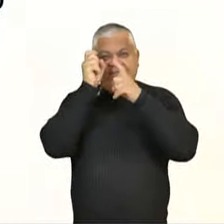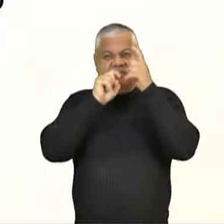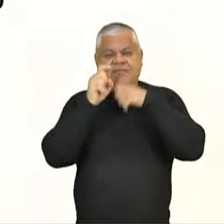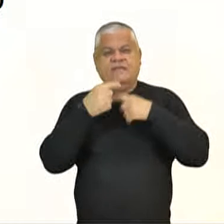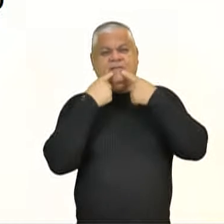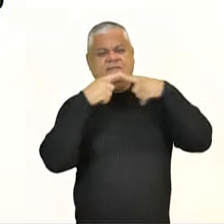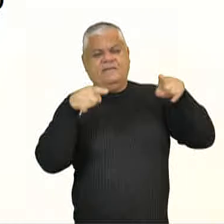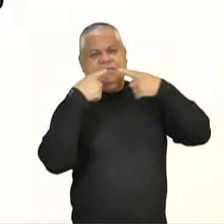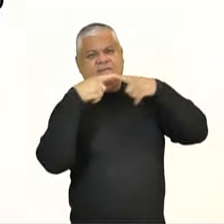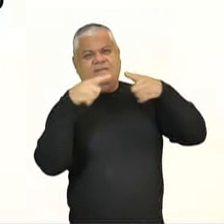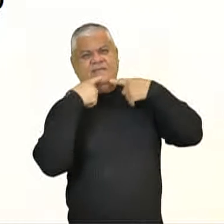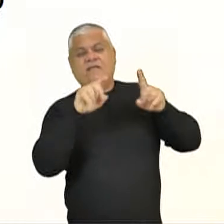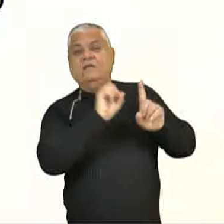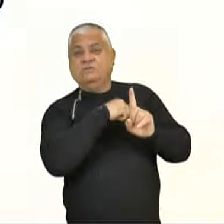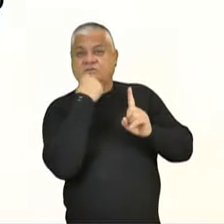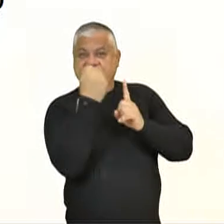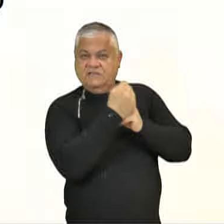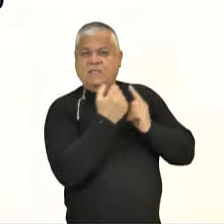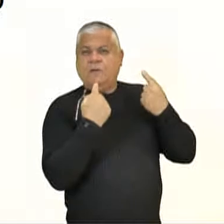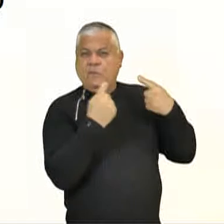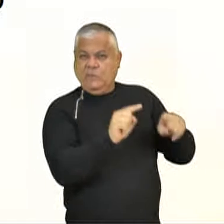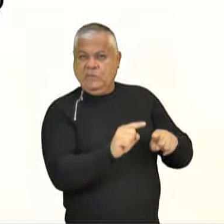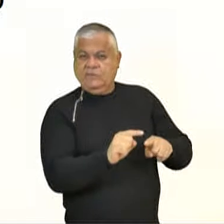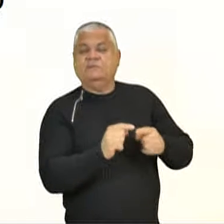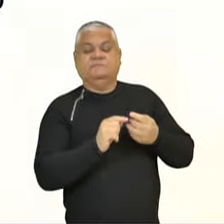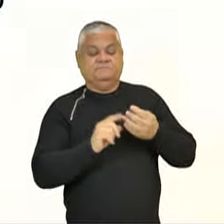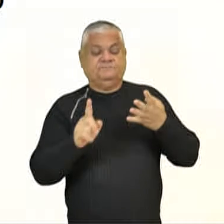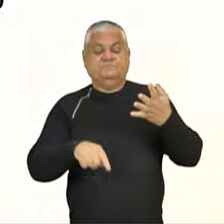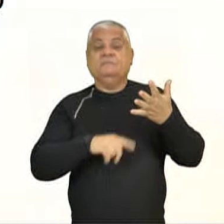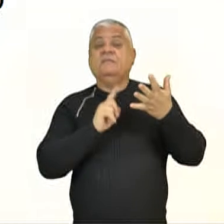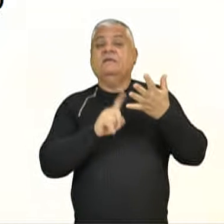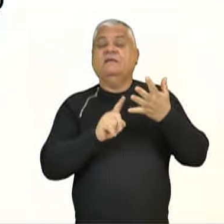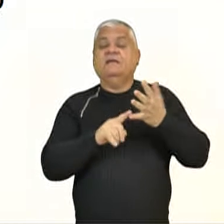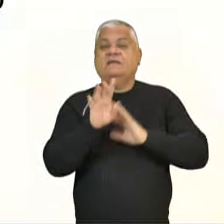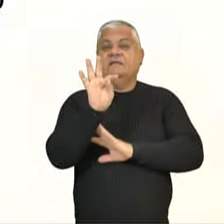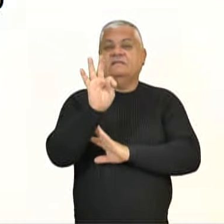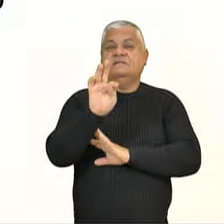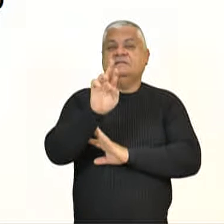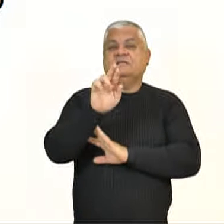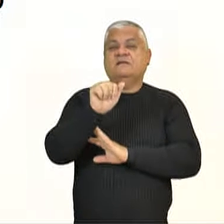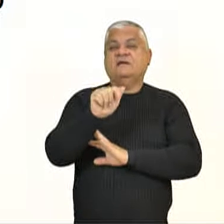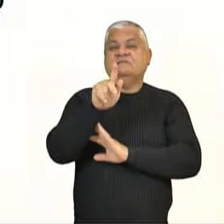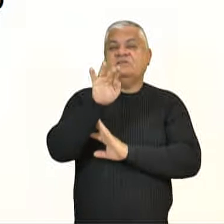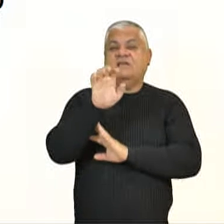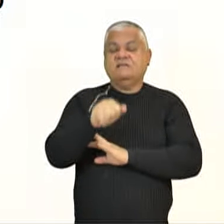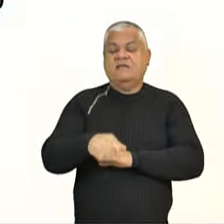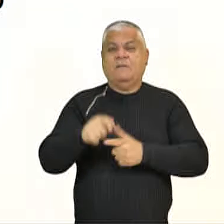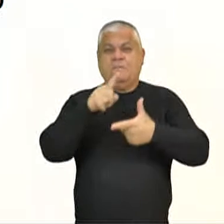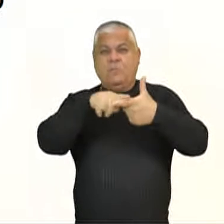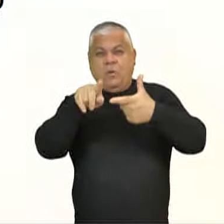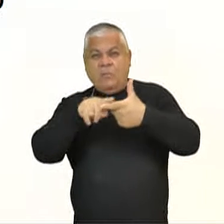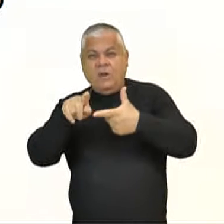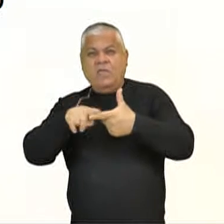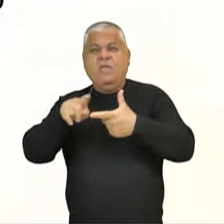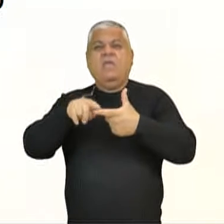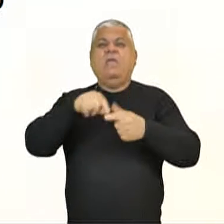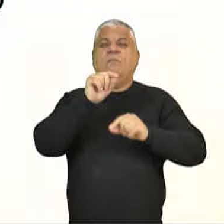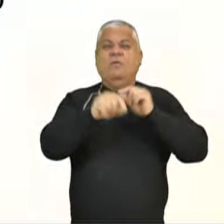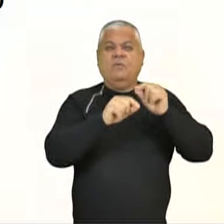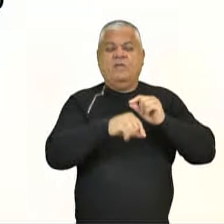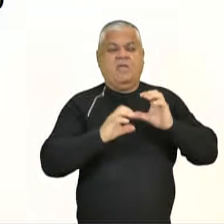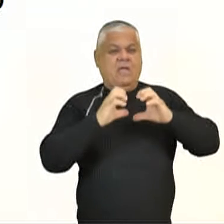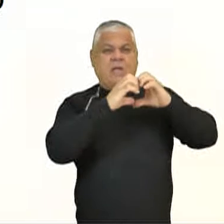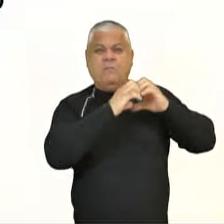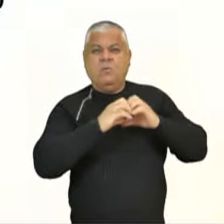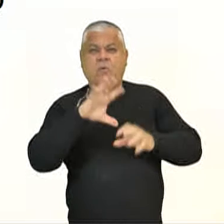crítica à sociedade, geralmente num só ato. A tragédia apresenta um conflito humano em que a força das paixões